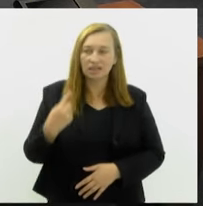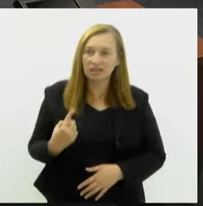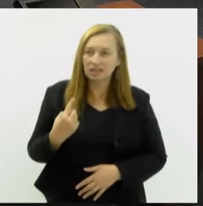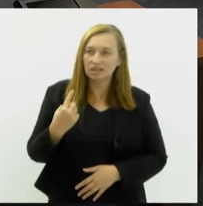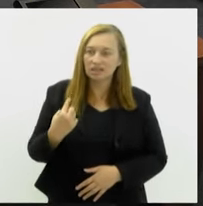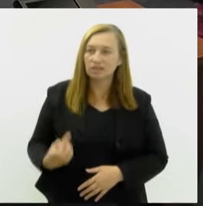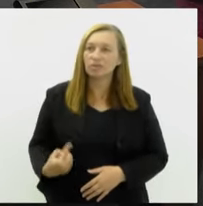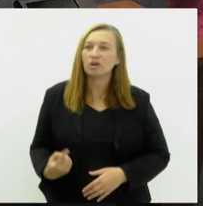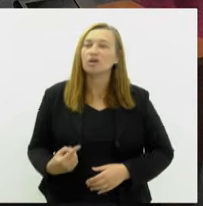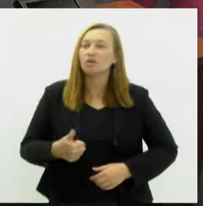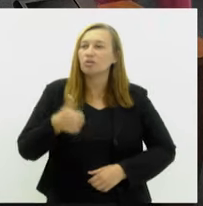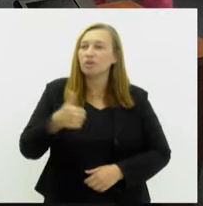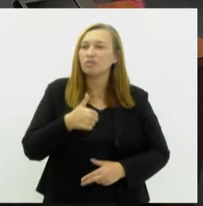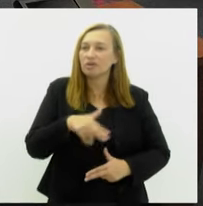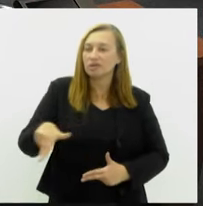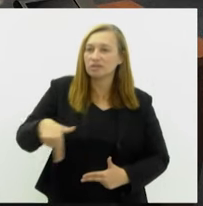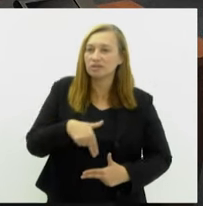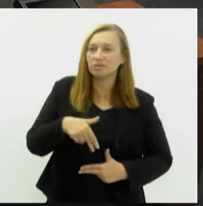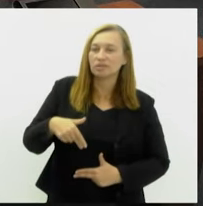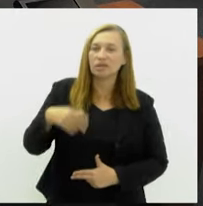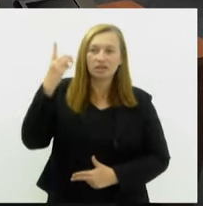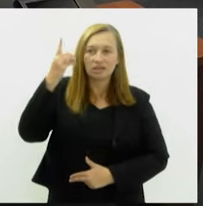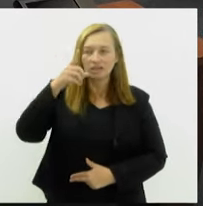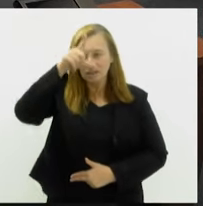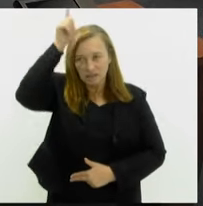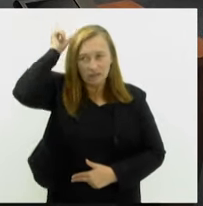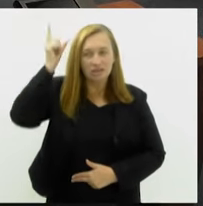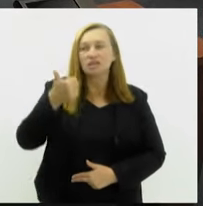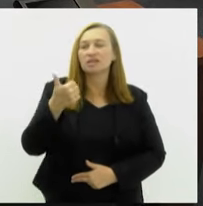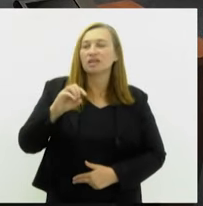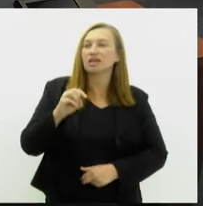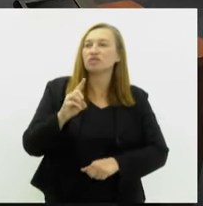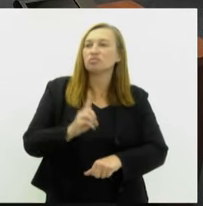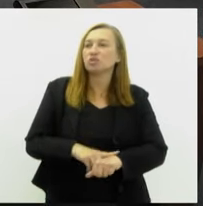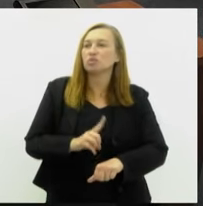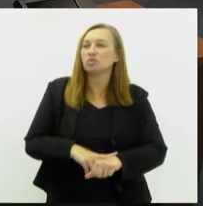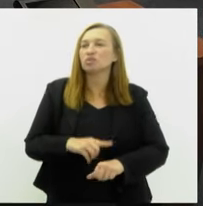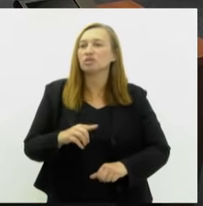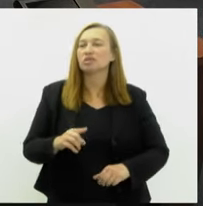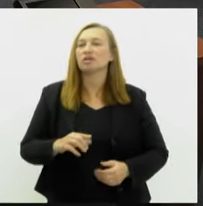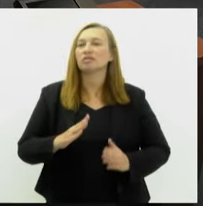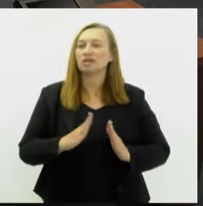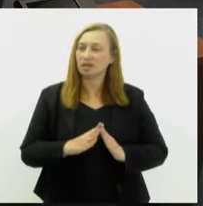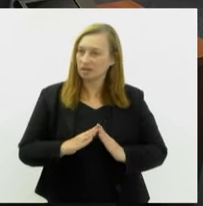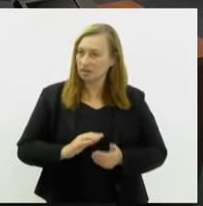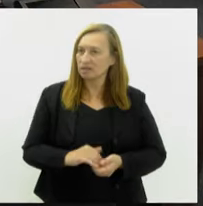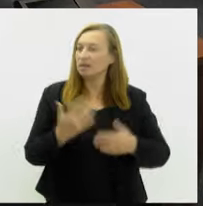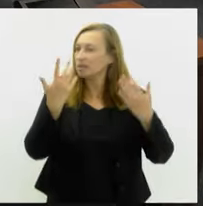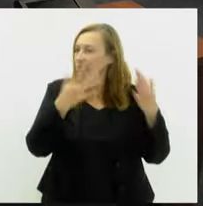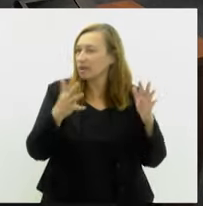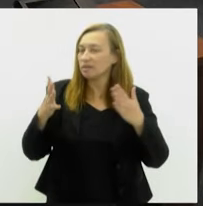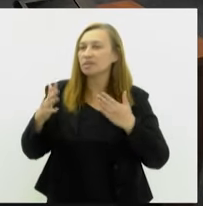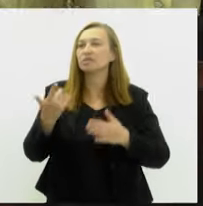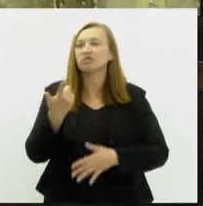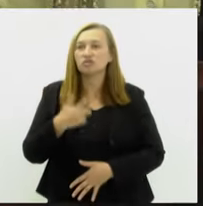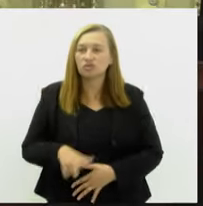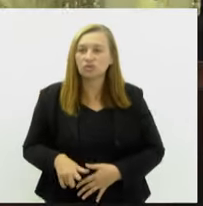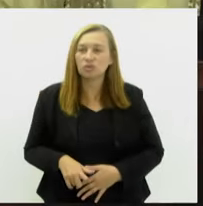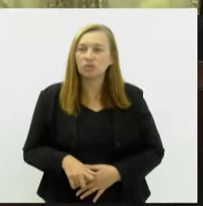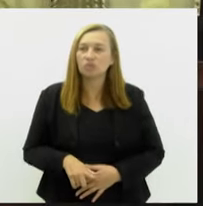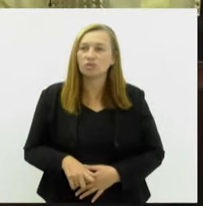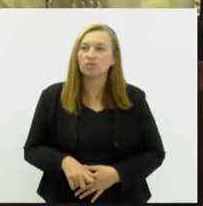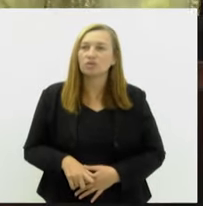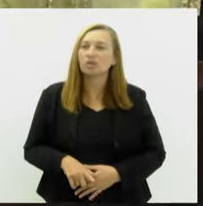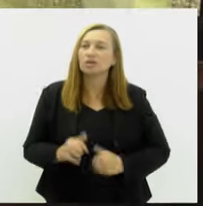primeiro orador inscrito é o nobre deputado Luiz Paulo. Vossa Excelência dispõe de 10 minutos no tempo regimental e parabenizando mais uma vez